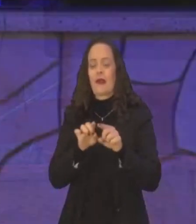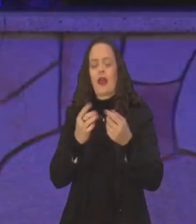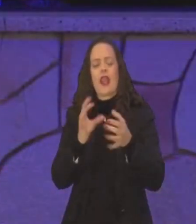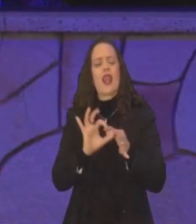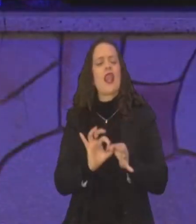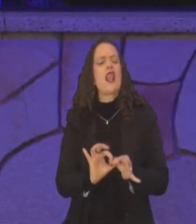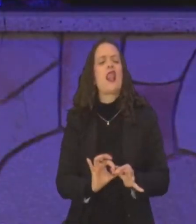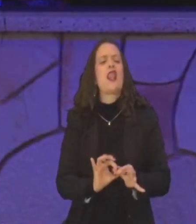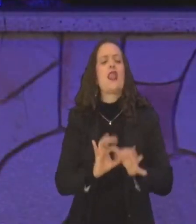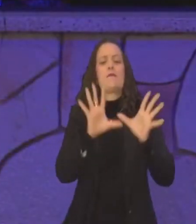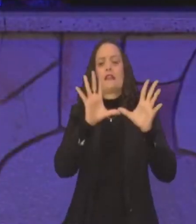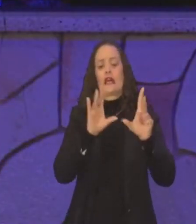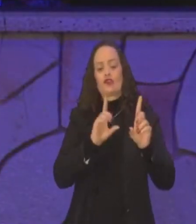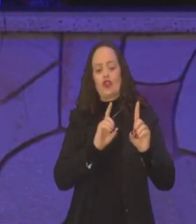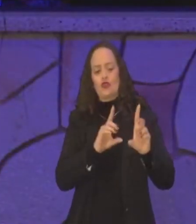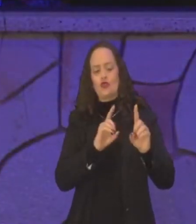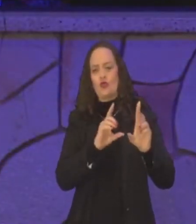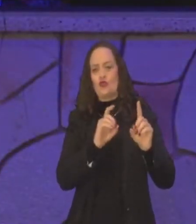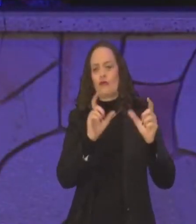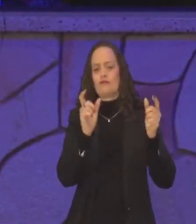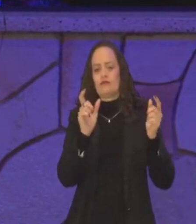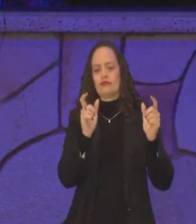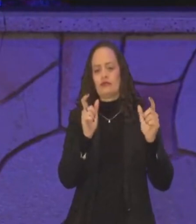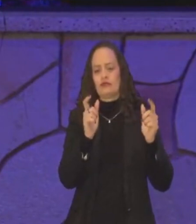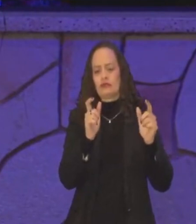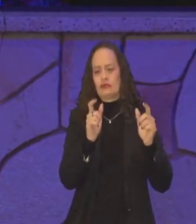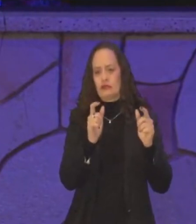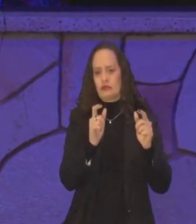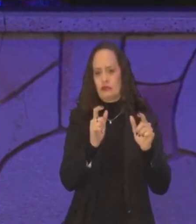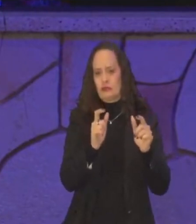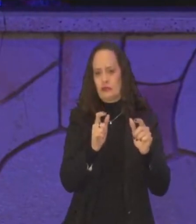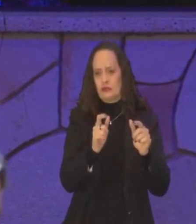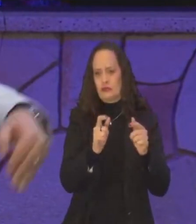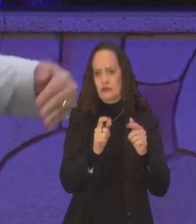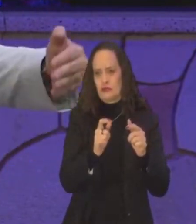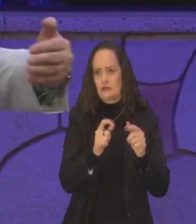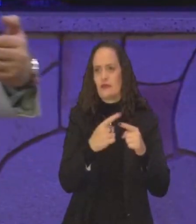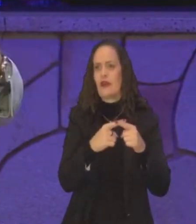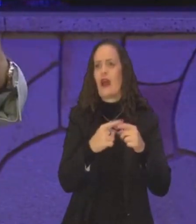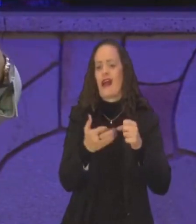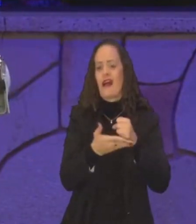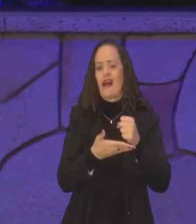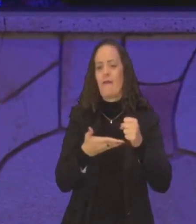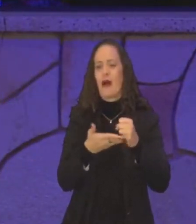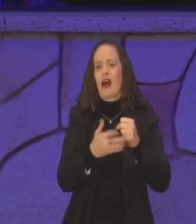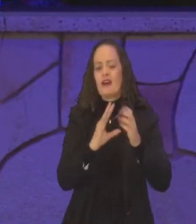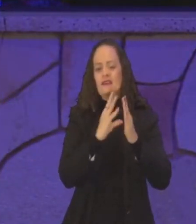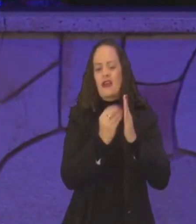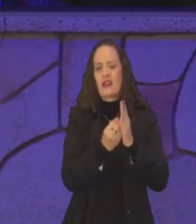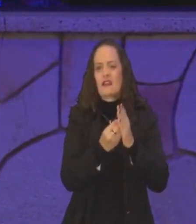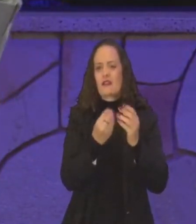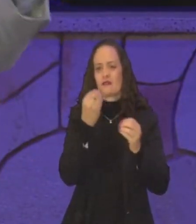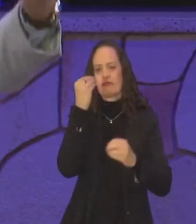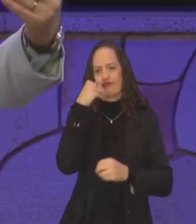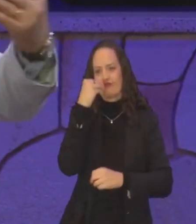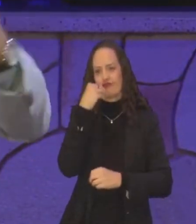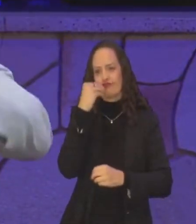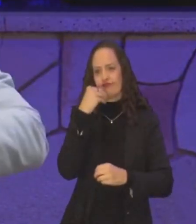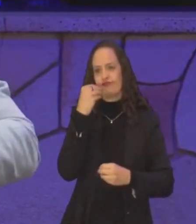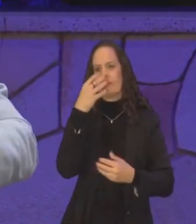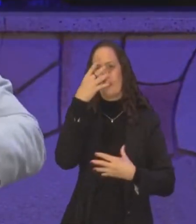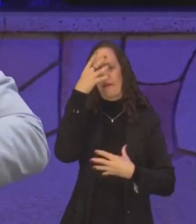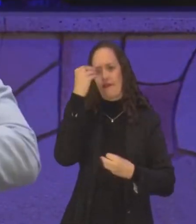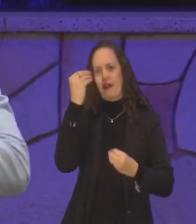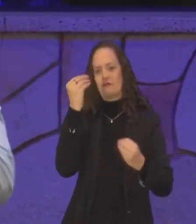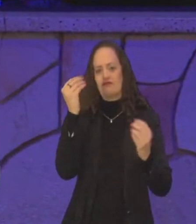que gradativamente foi minando as estruturas e a base e o relacionamento e, consequentemente, a fé